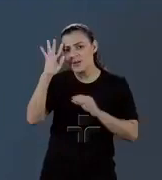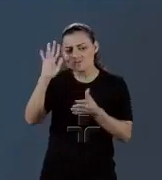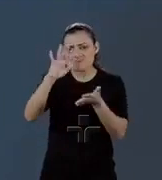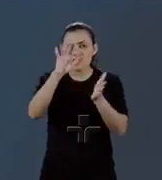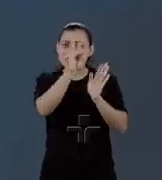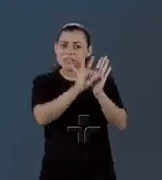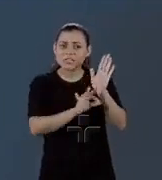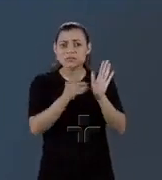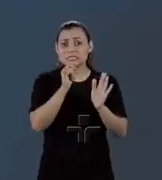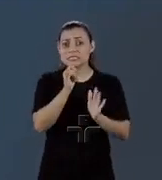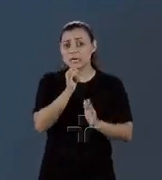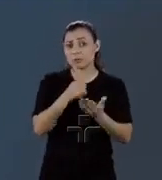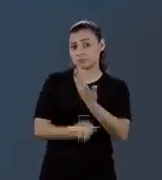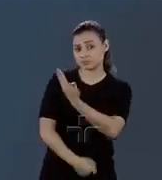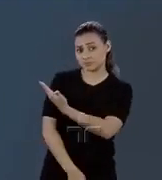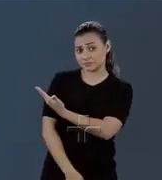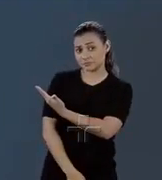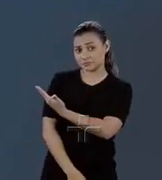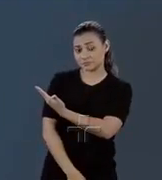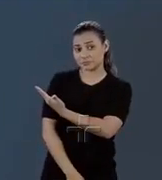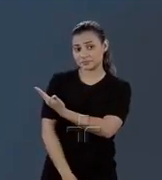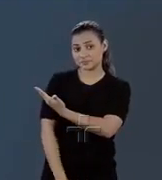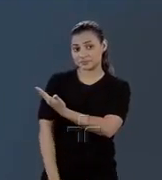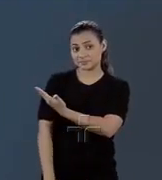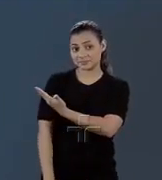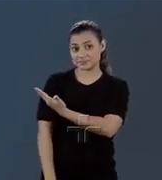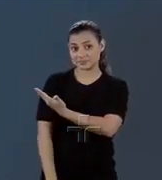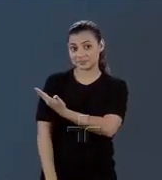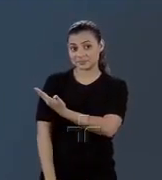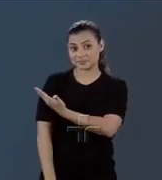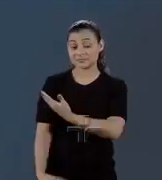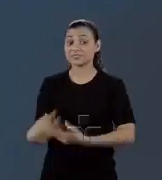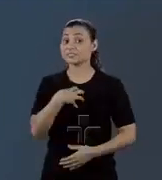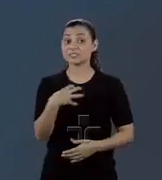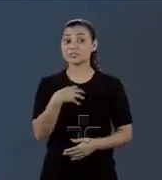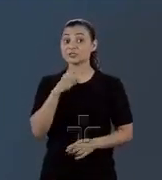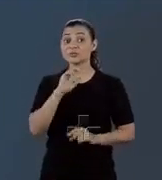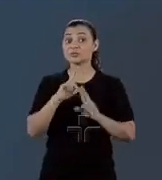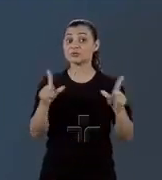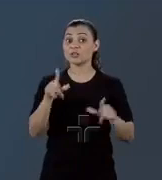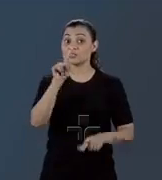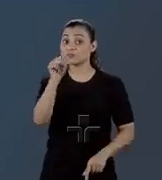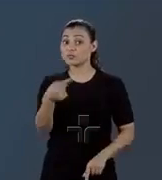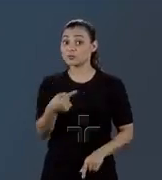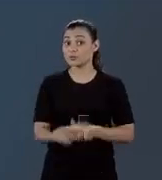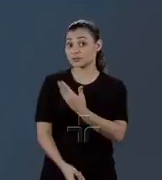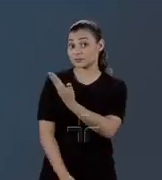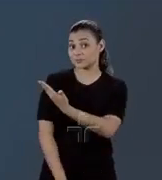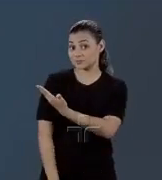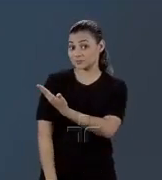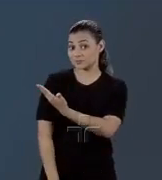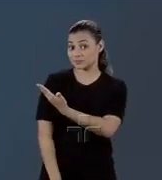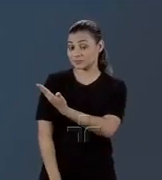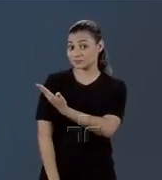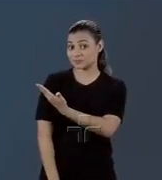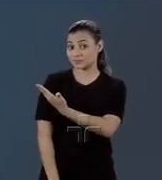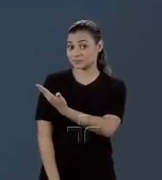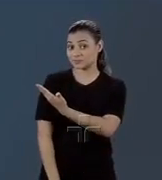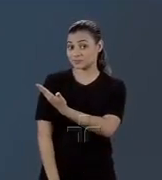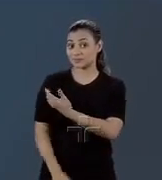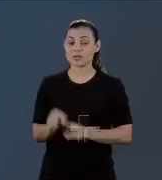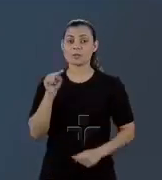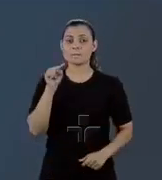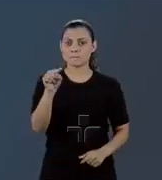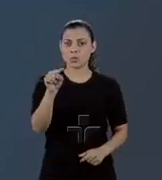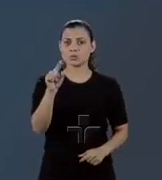Veja um exemplo simples. Essa frase tem sentido diferente só acrescentando uma vírgula. Como está só com ponto, fica claro que a pessoa